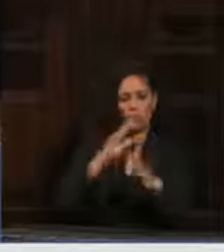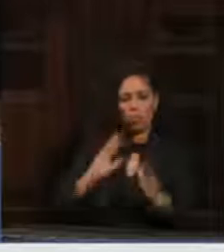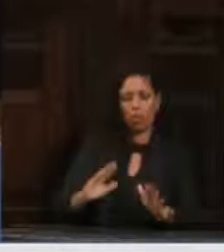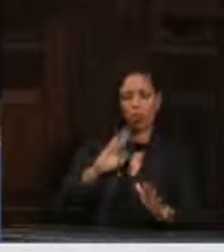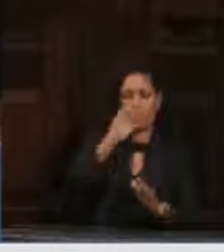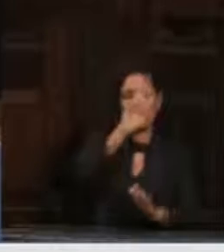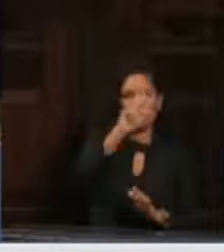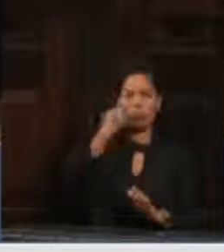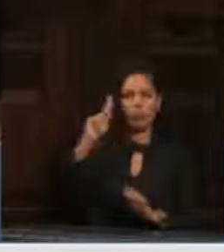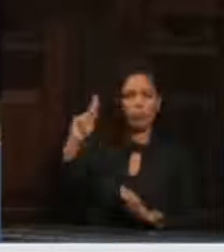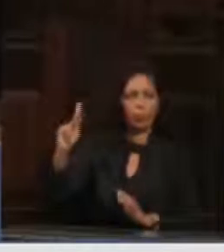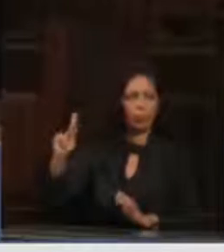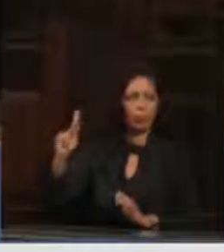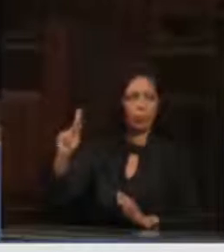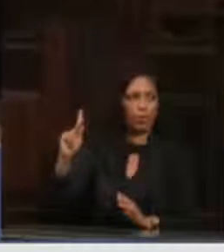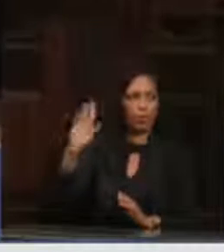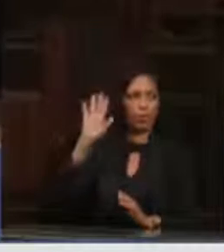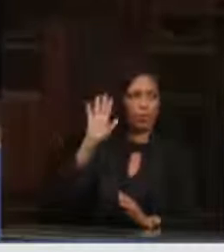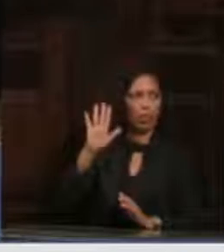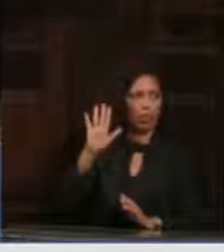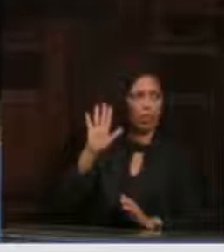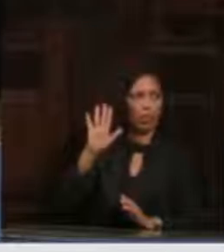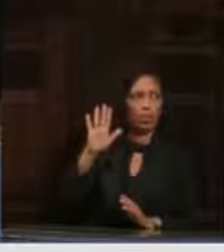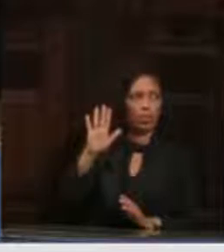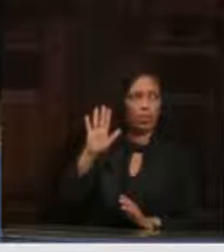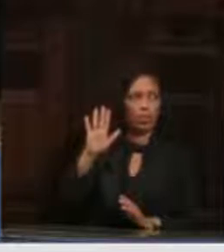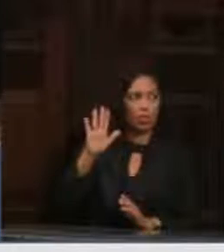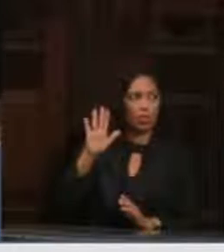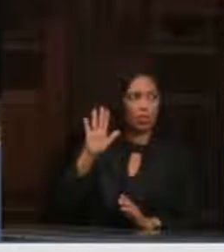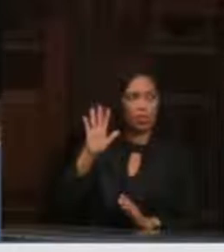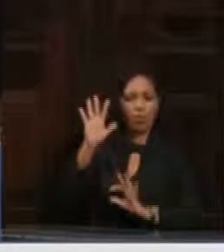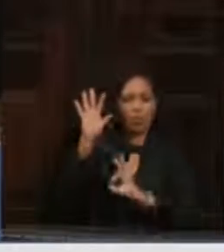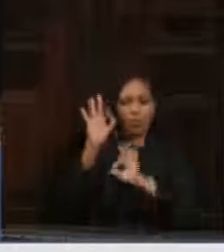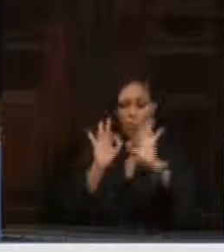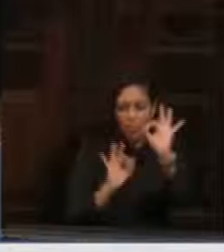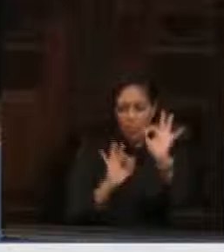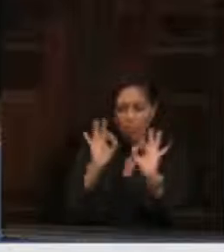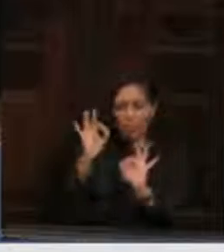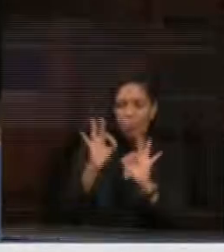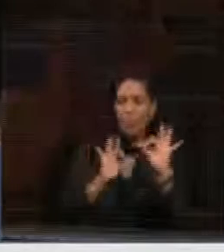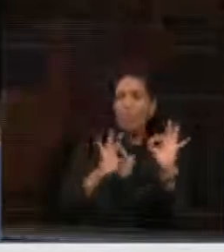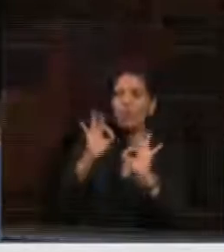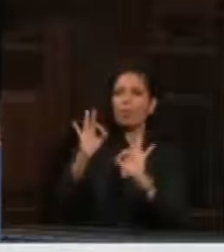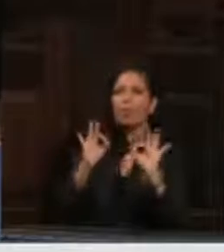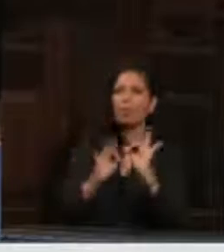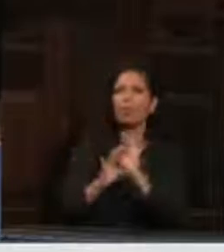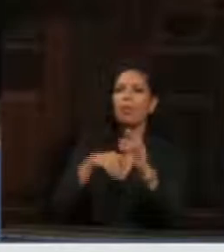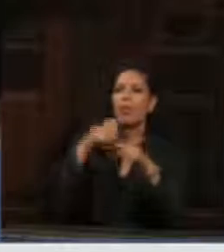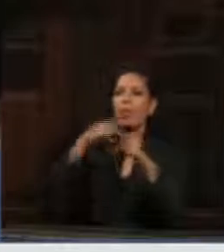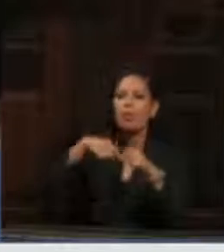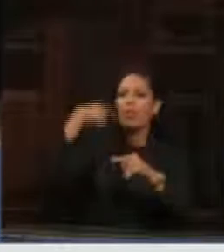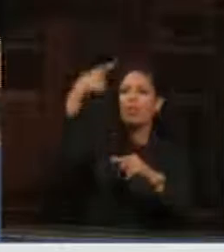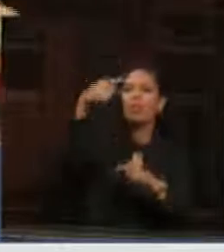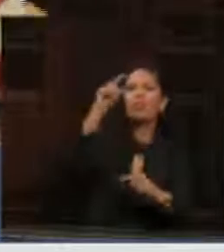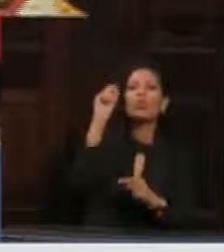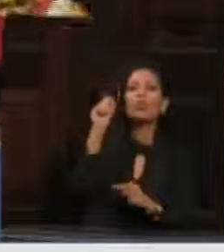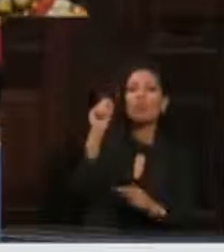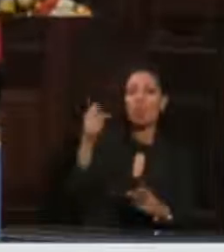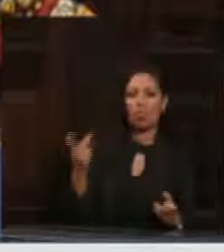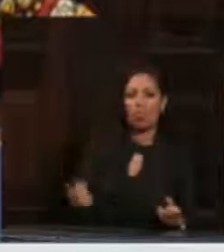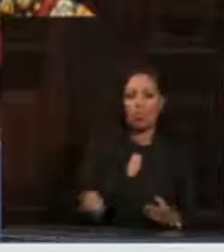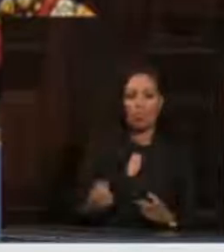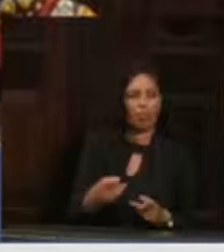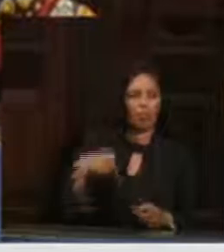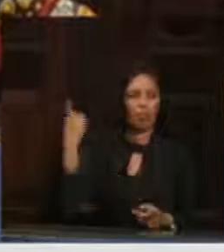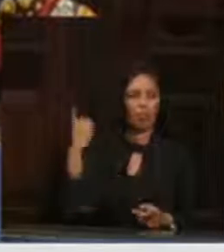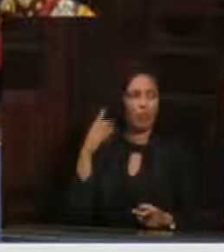as UPPs, mas qual é o plano que temos diante desta situação?